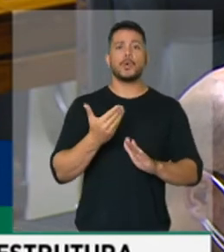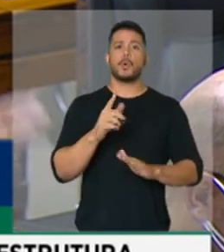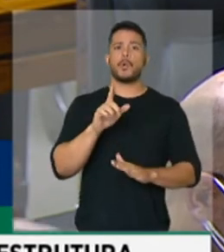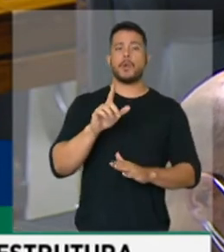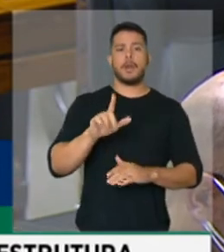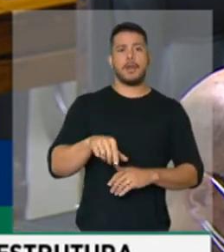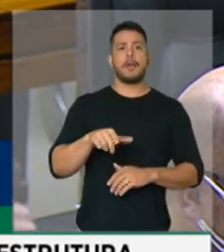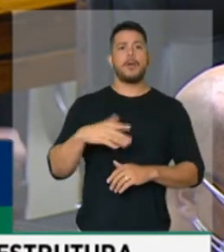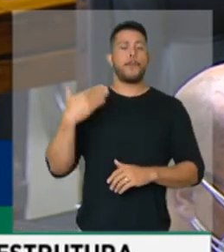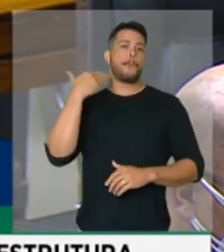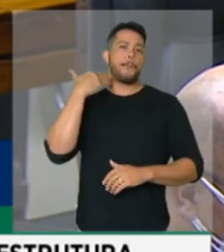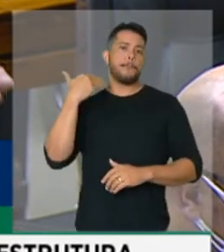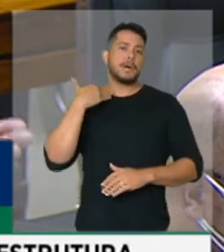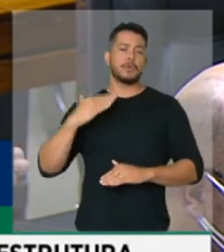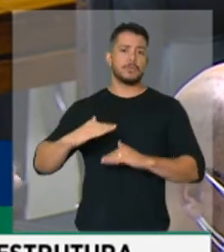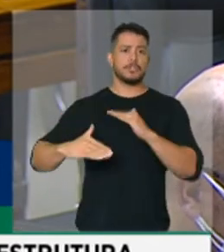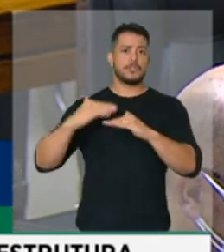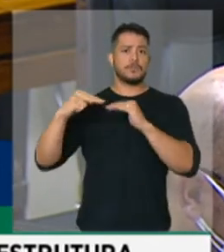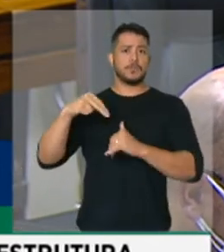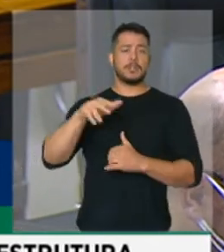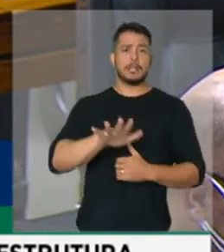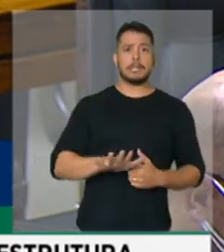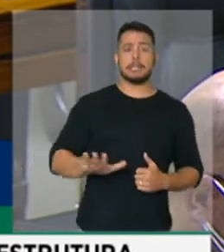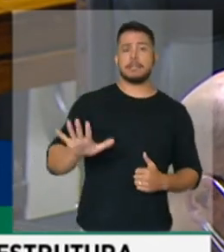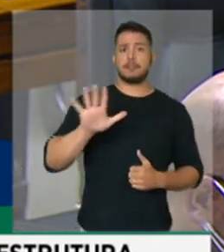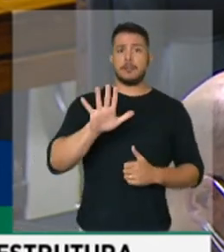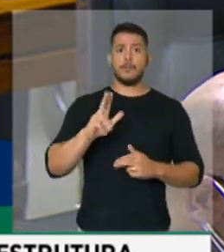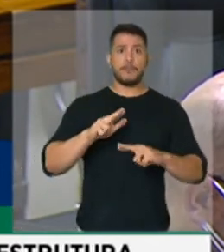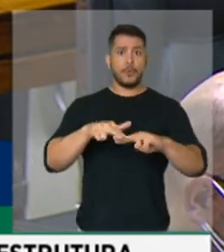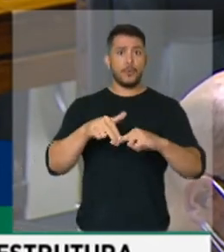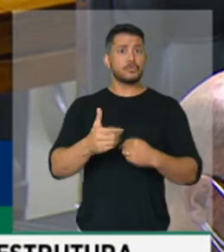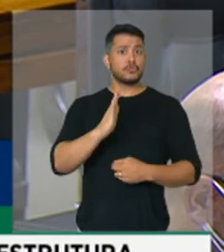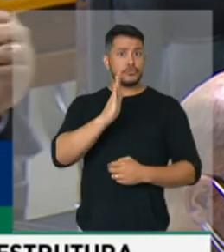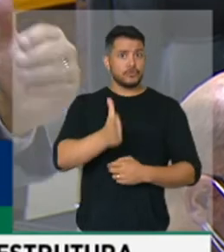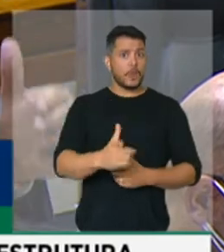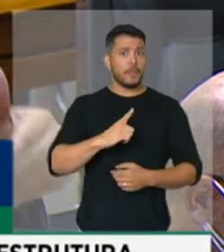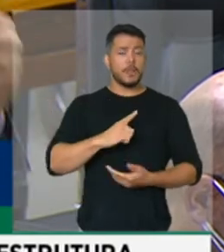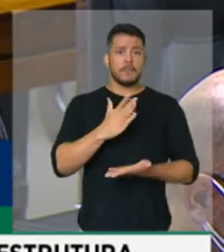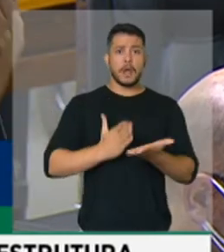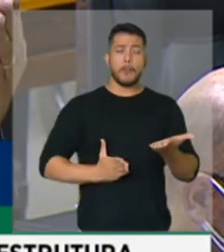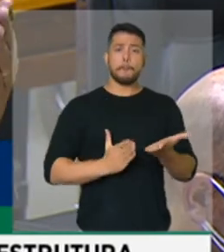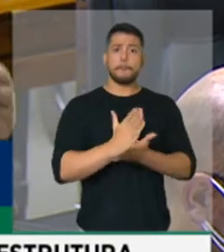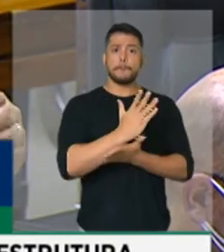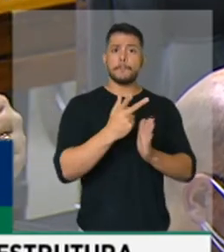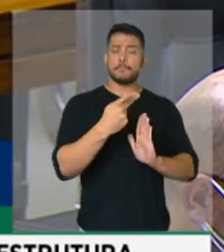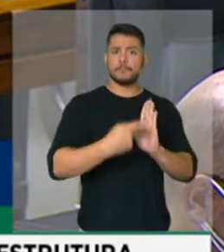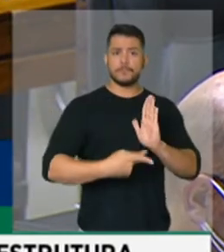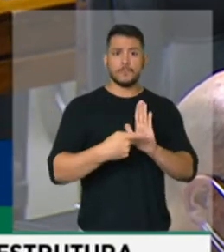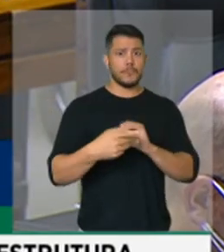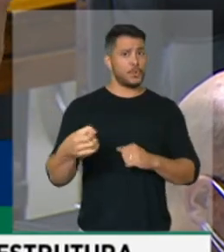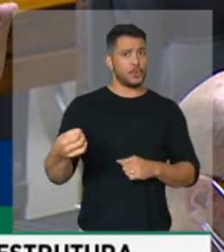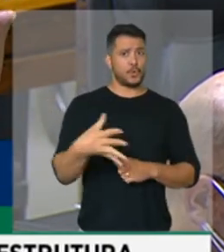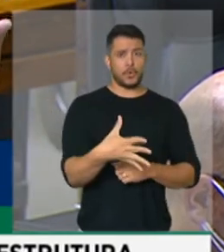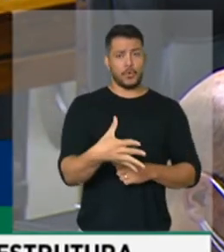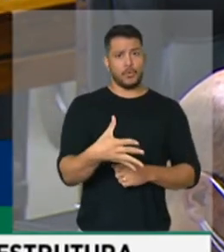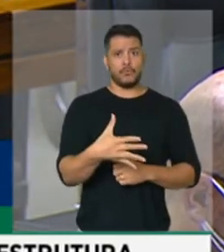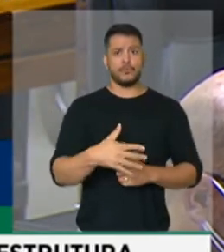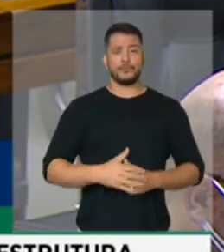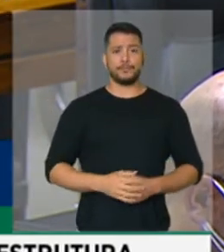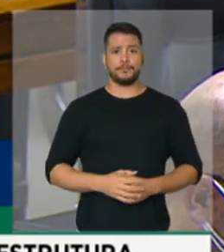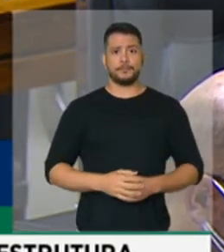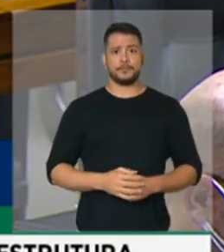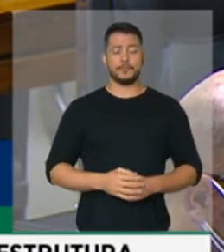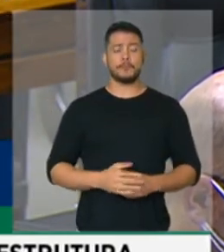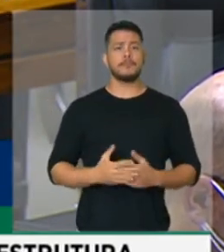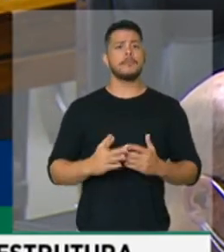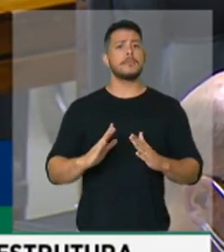sendo aprovados projetos de infraestrutura nova, de desenvolvimento do país.